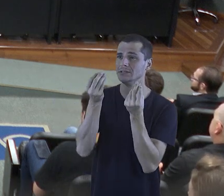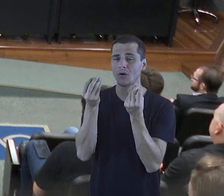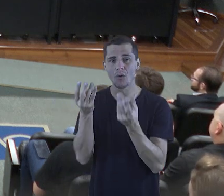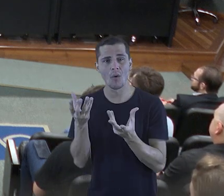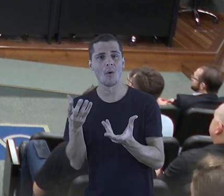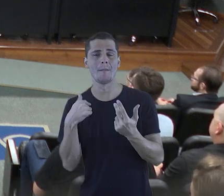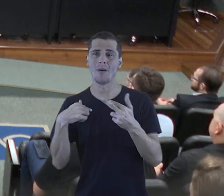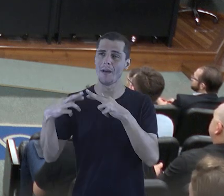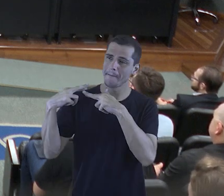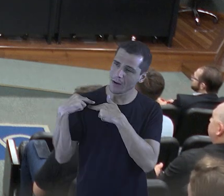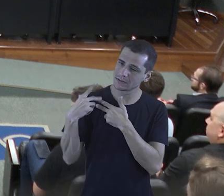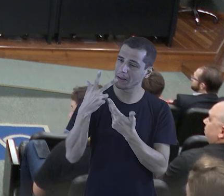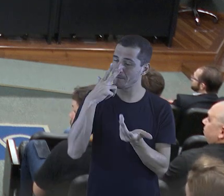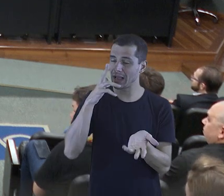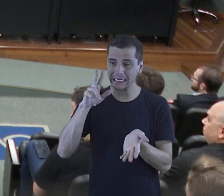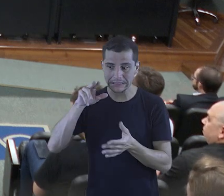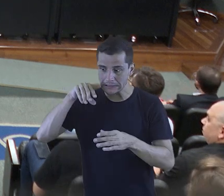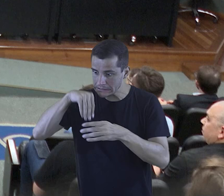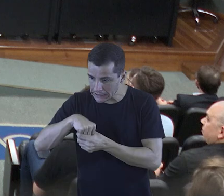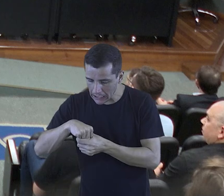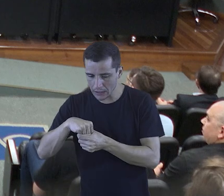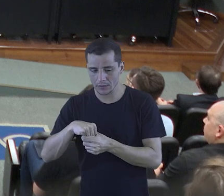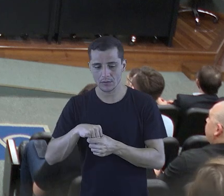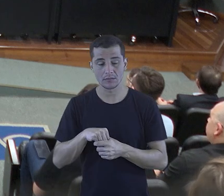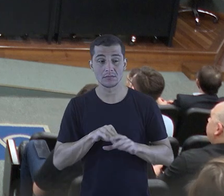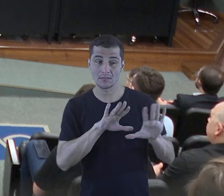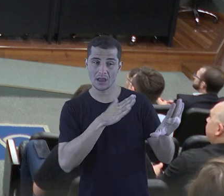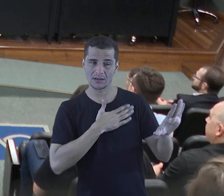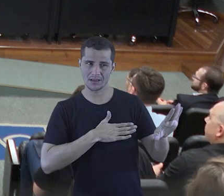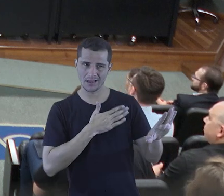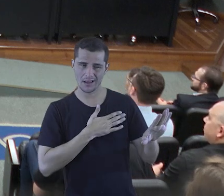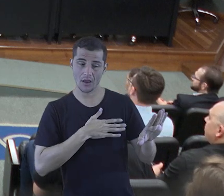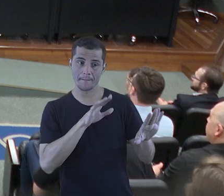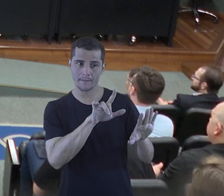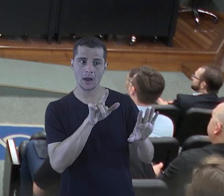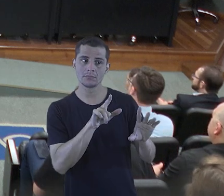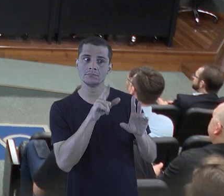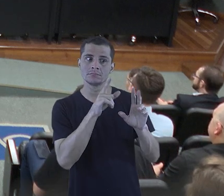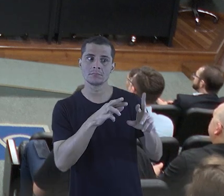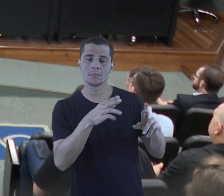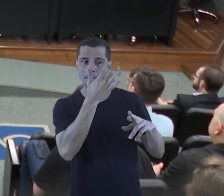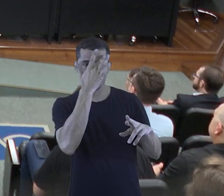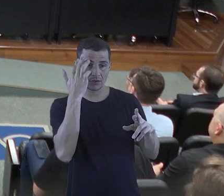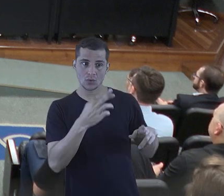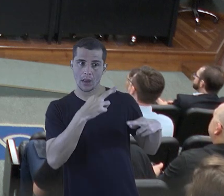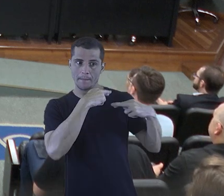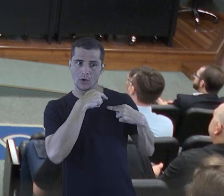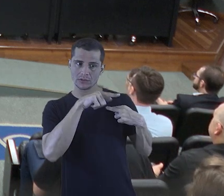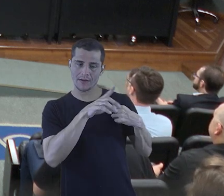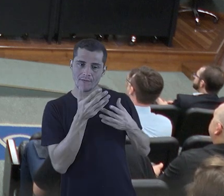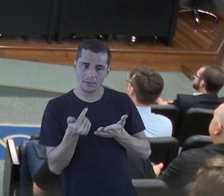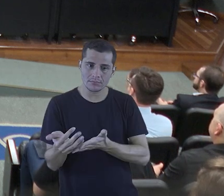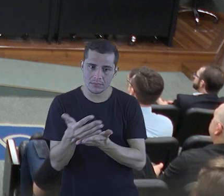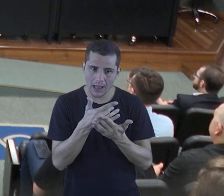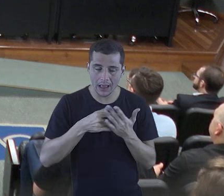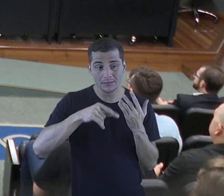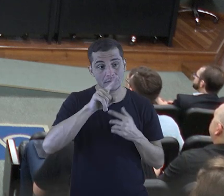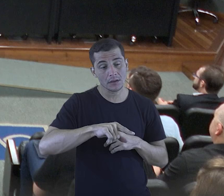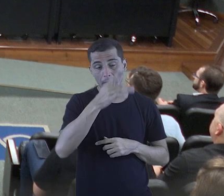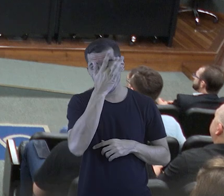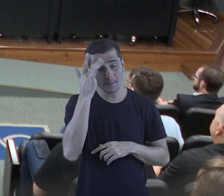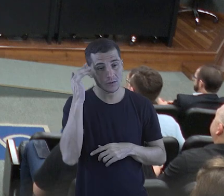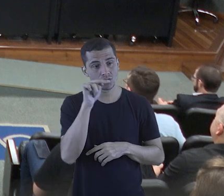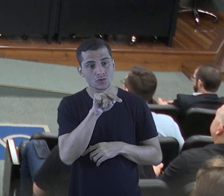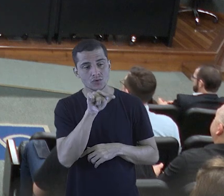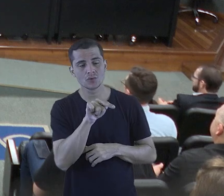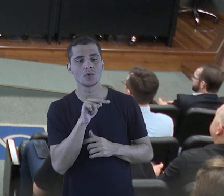Calma, Lucélia. O encarregado de dados nada mais é do que a pessoa que é um elo de